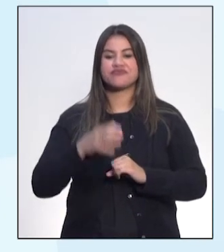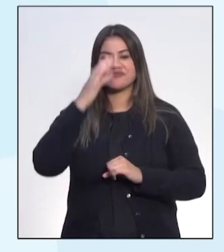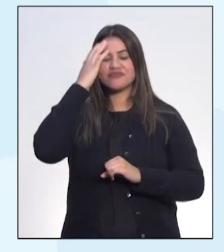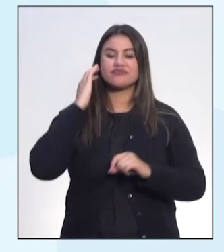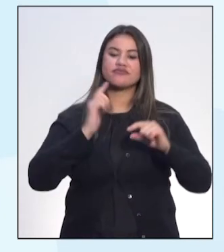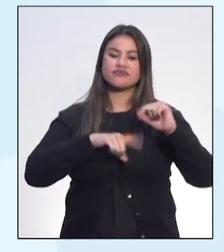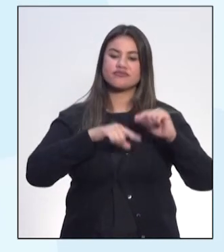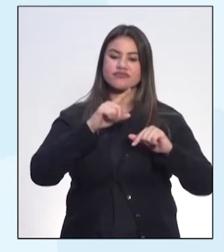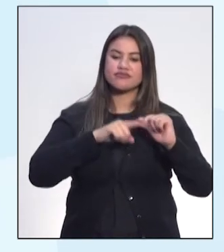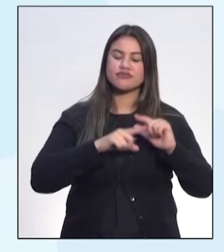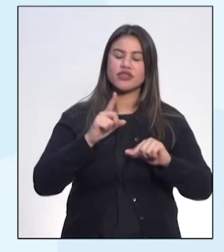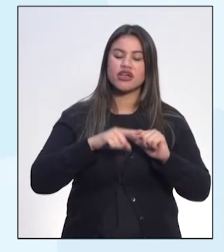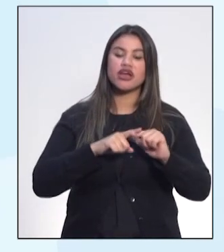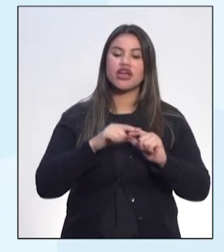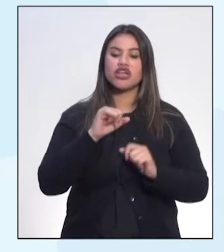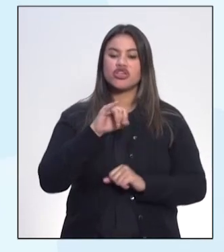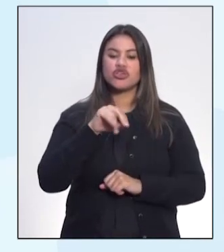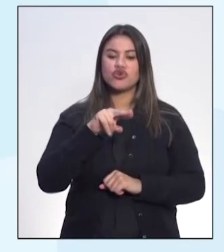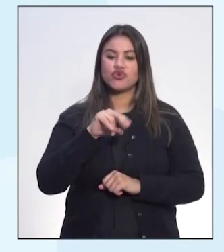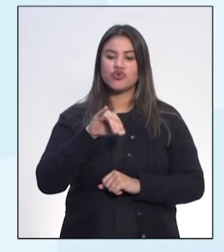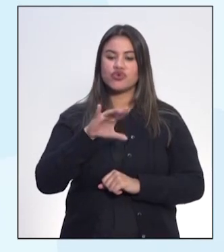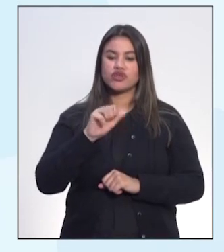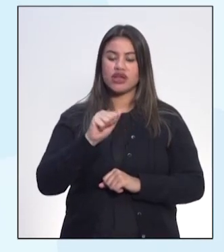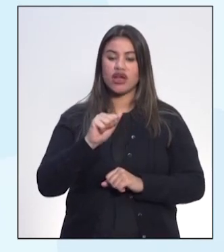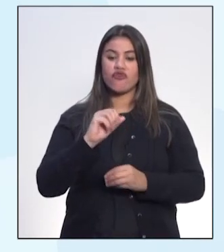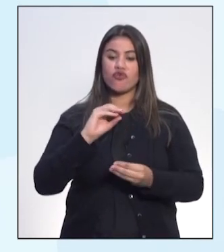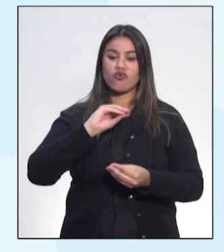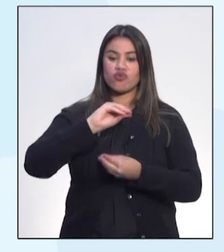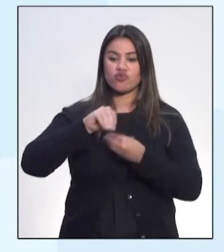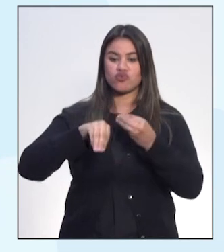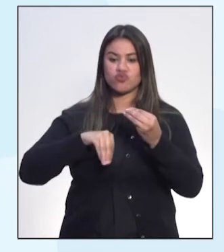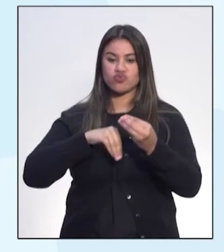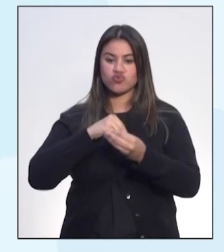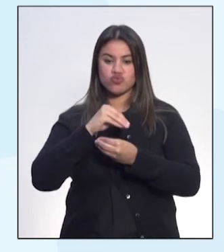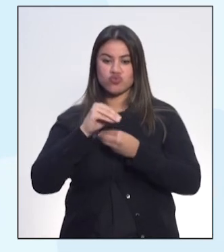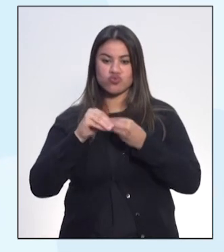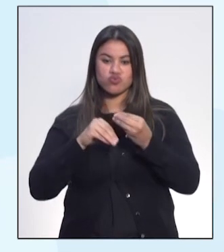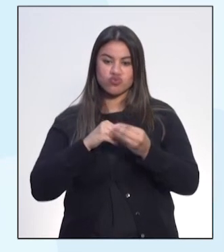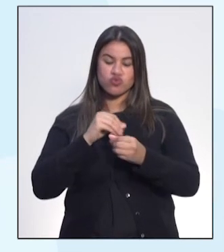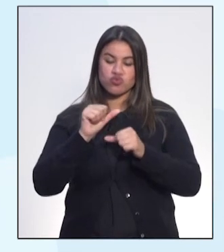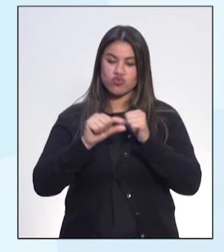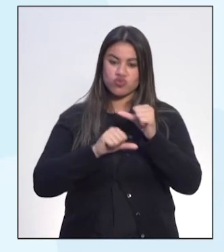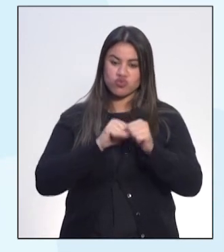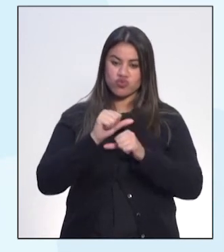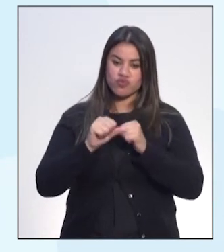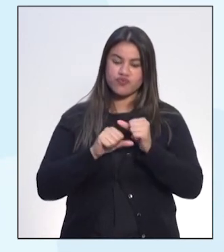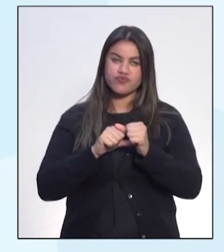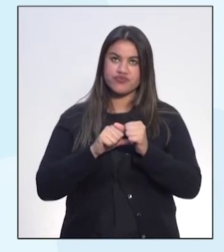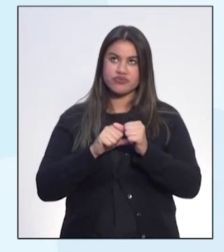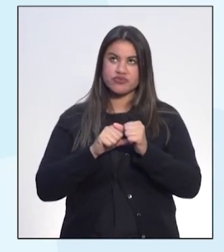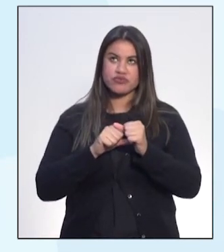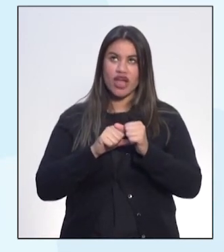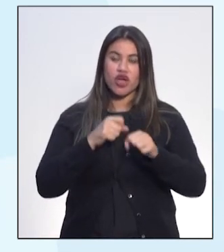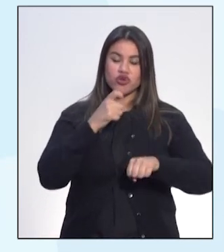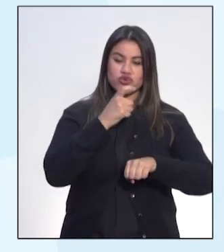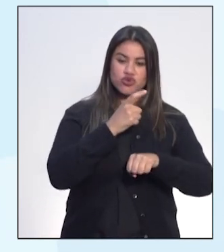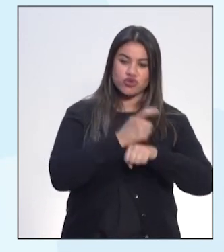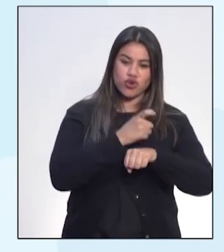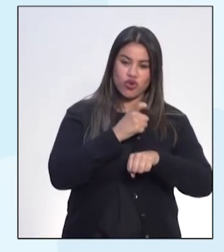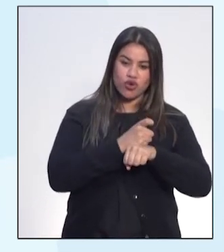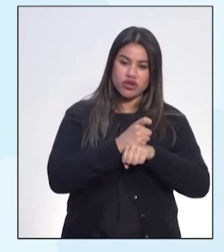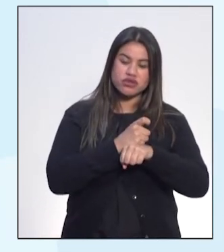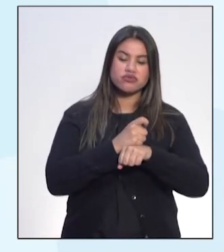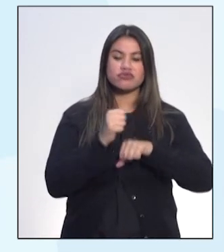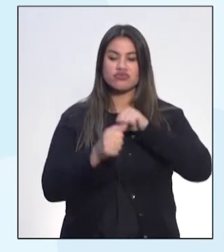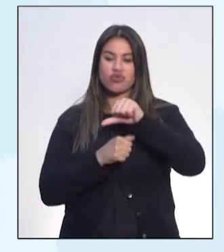vai fundir, ou seja, o que é fusão? Recordando, é passar de estado sólido para o estado líquido a altas